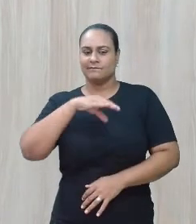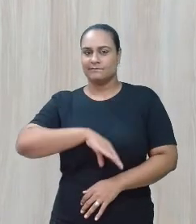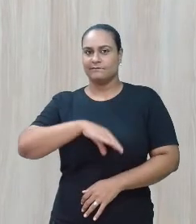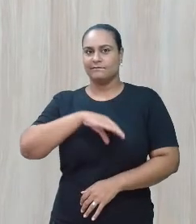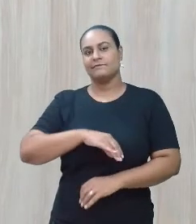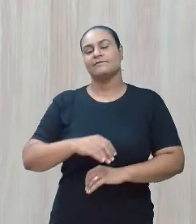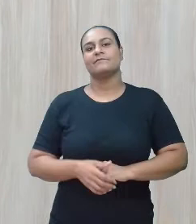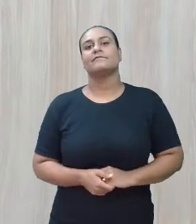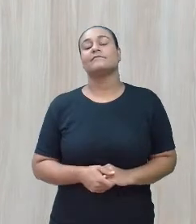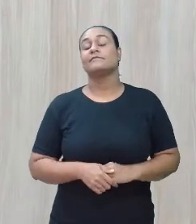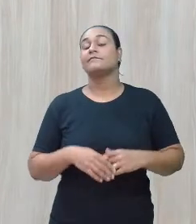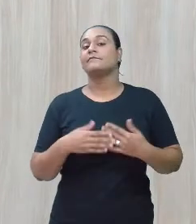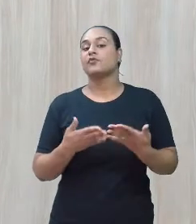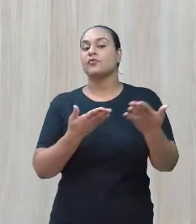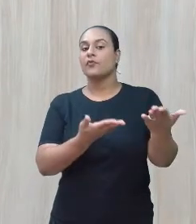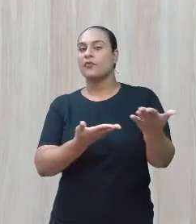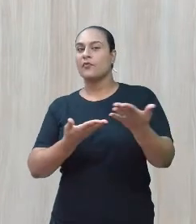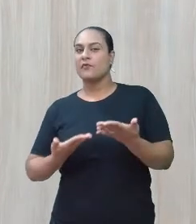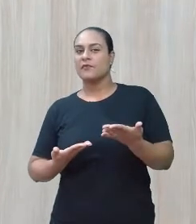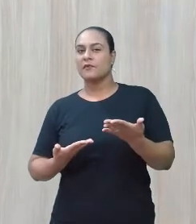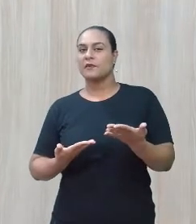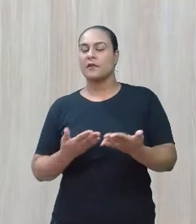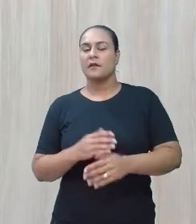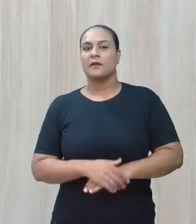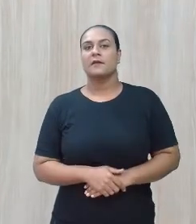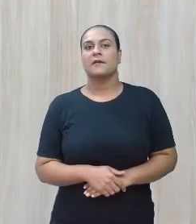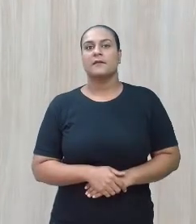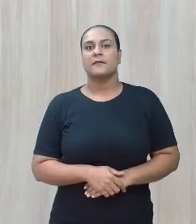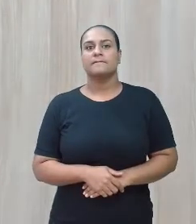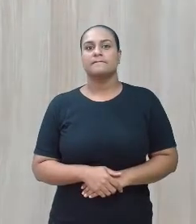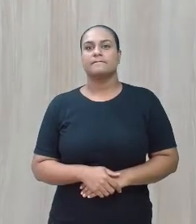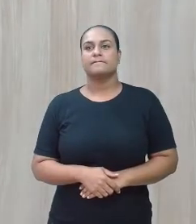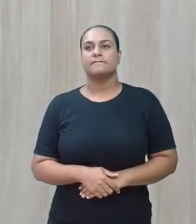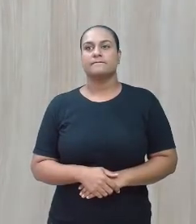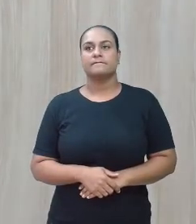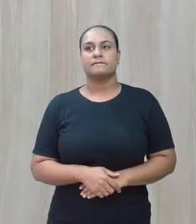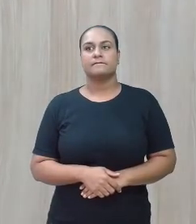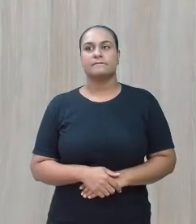de convidá-los a estarem aí